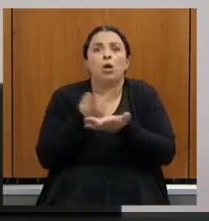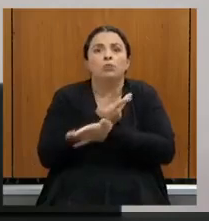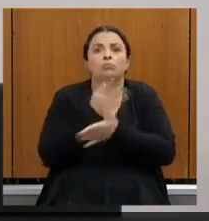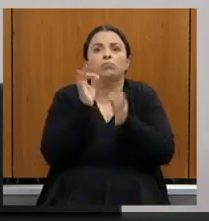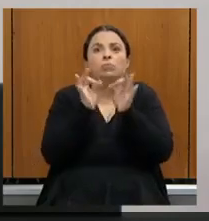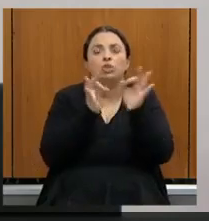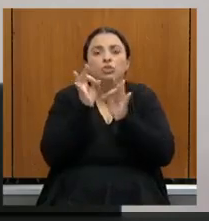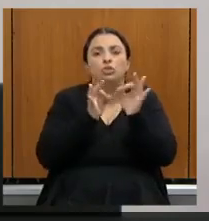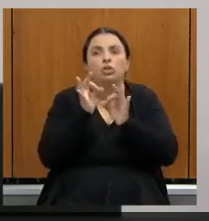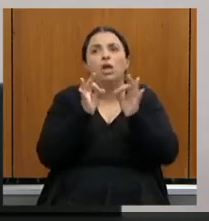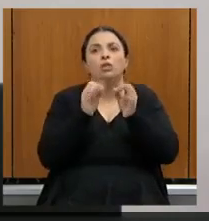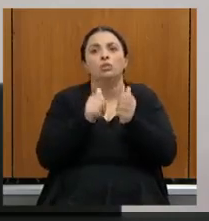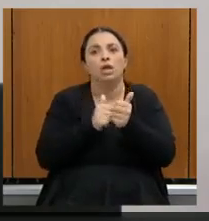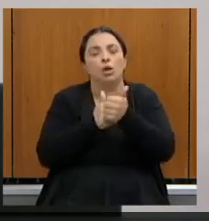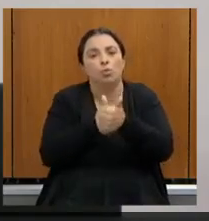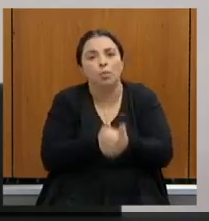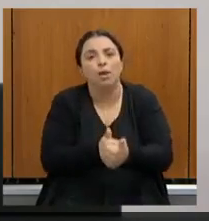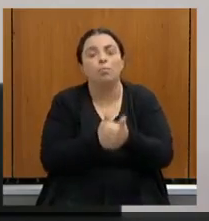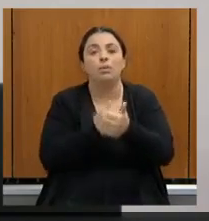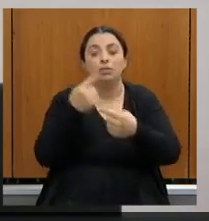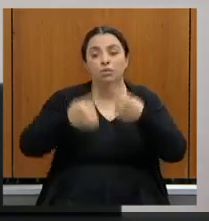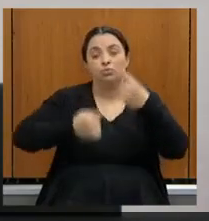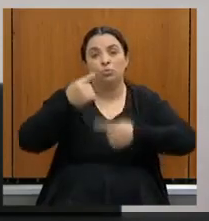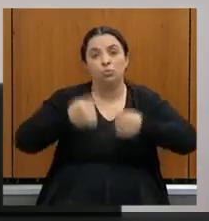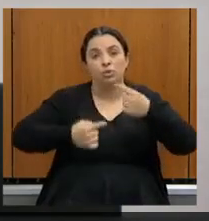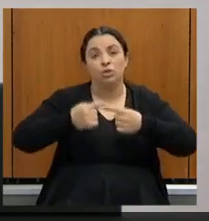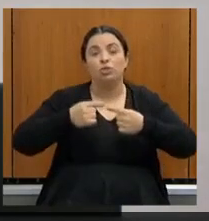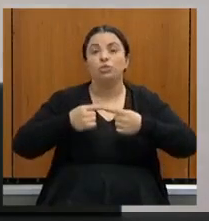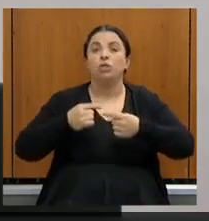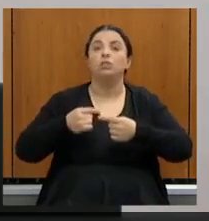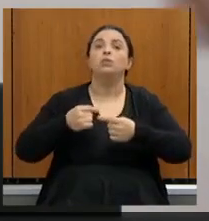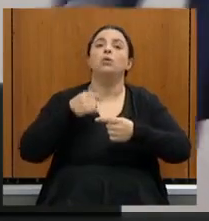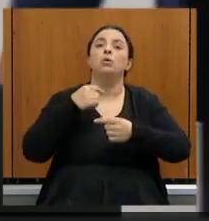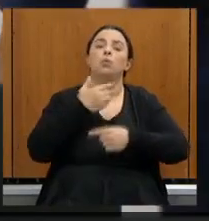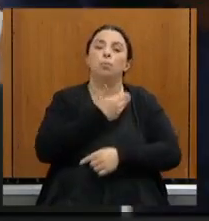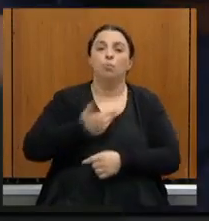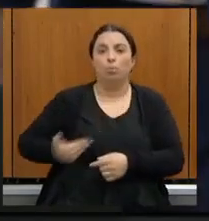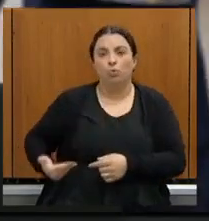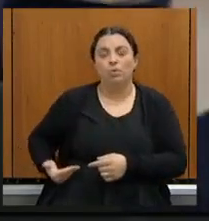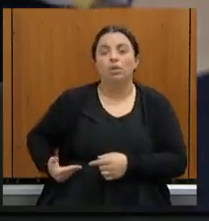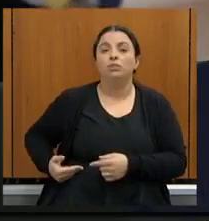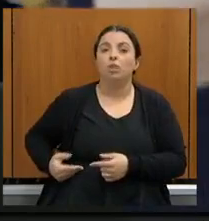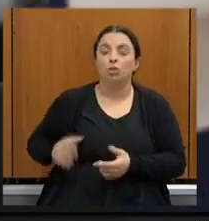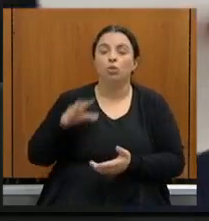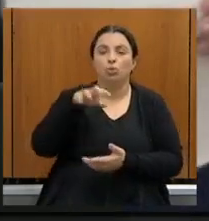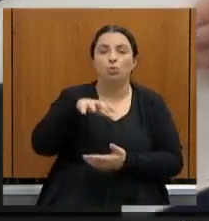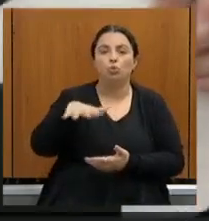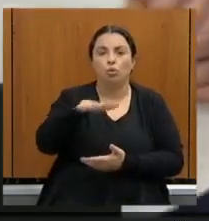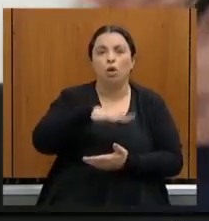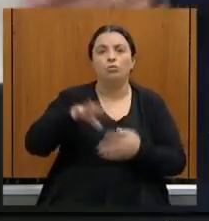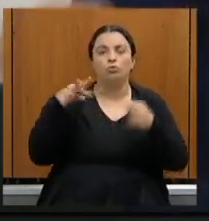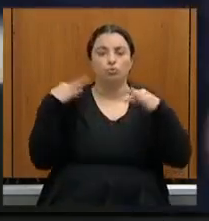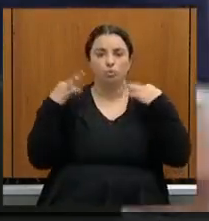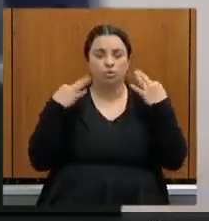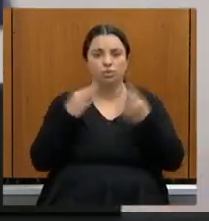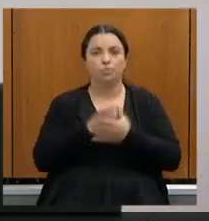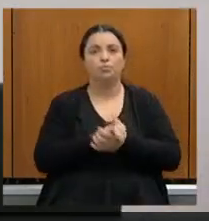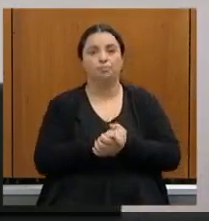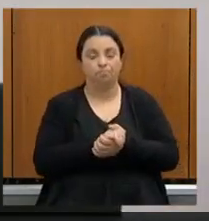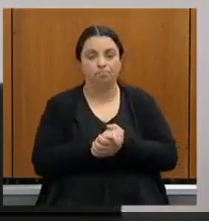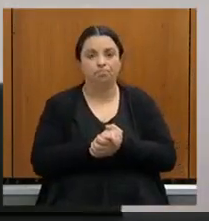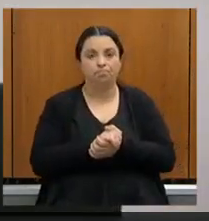e acompanhamento das políticas públicas do setor deputado Mauro Tramonte mais um